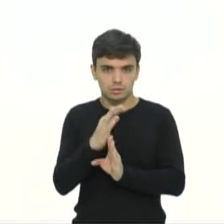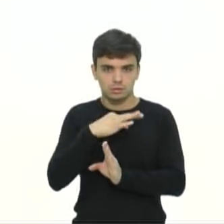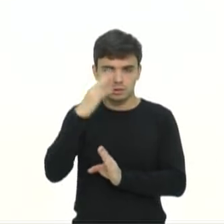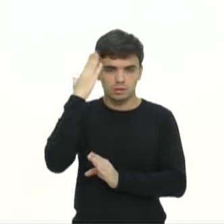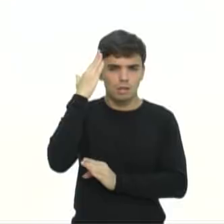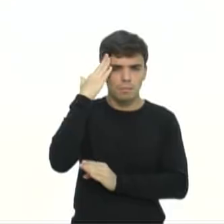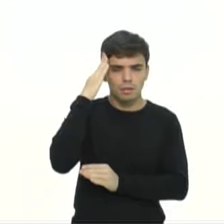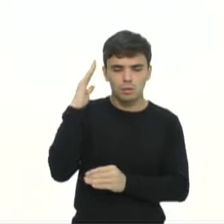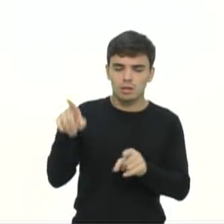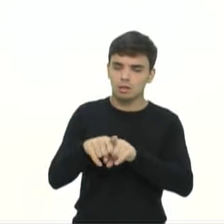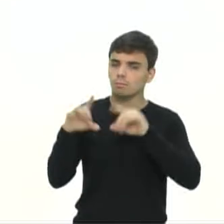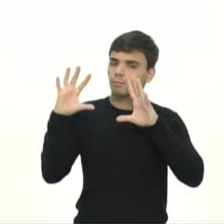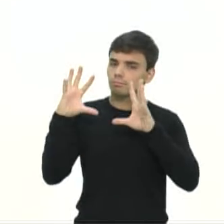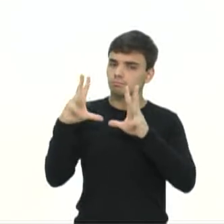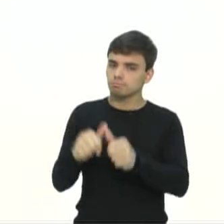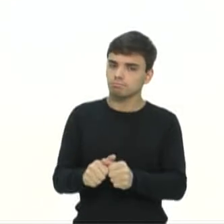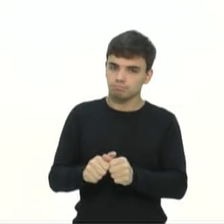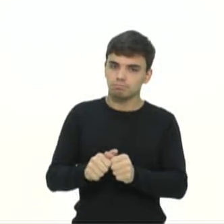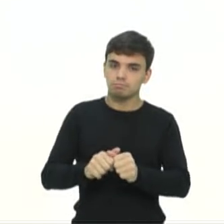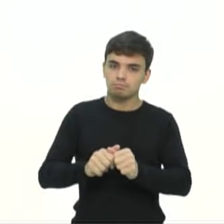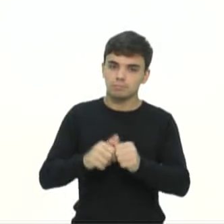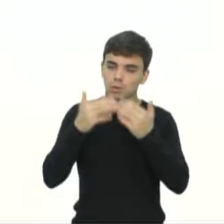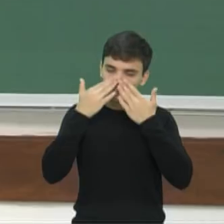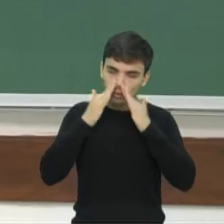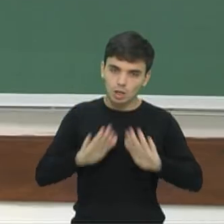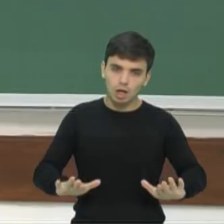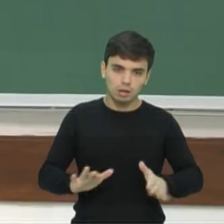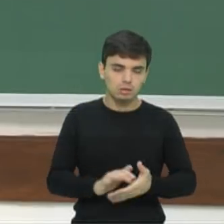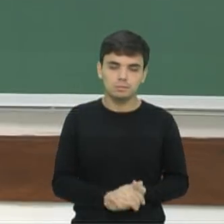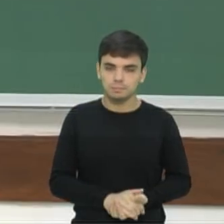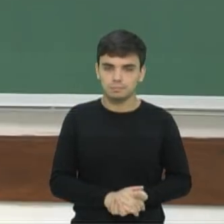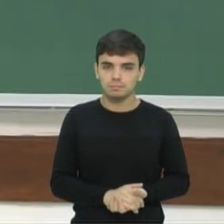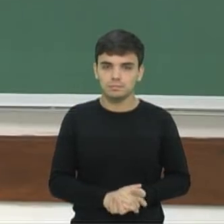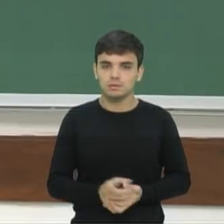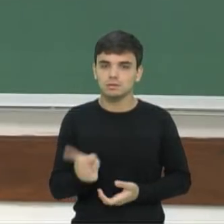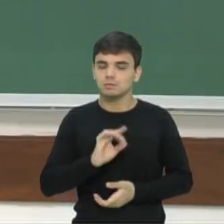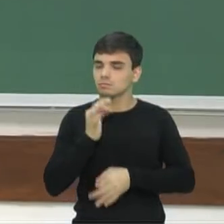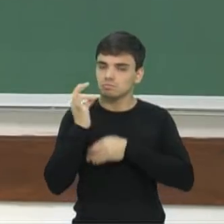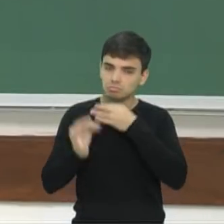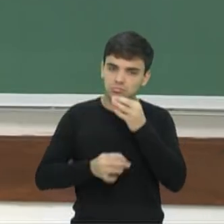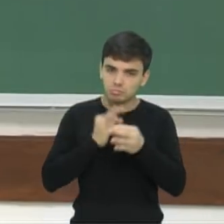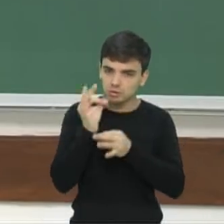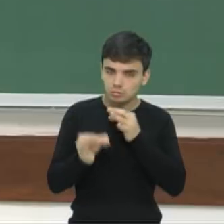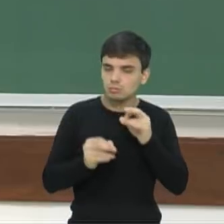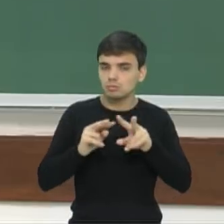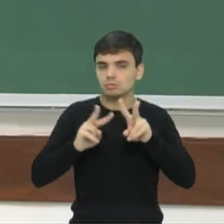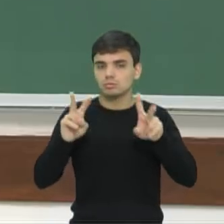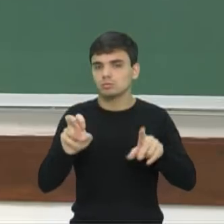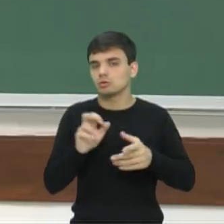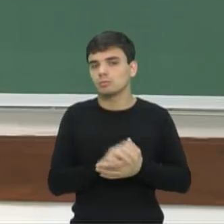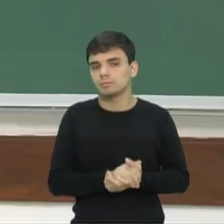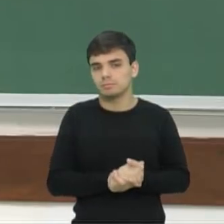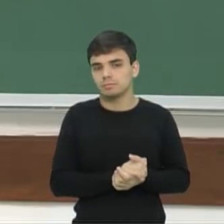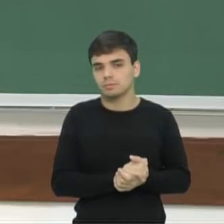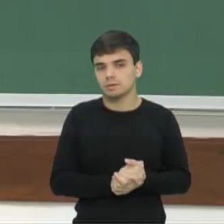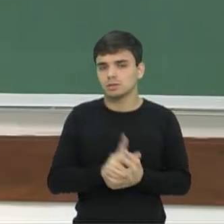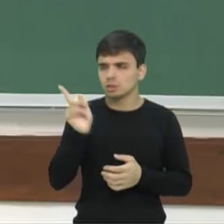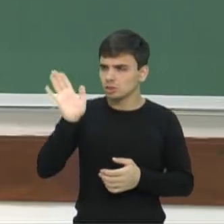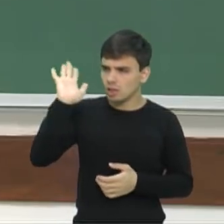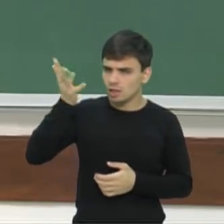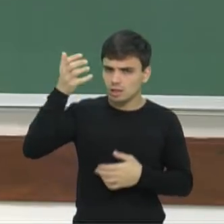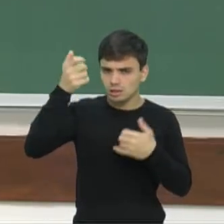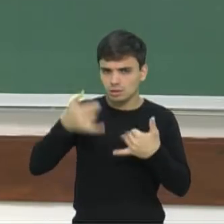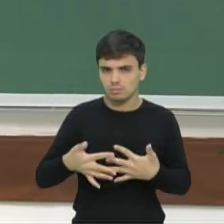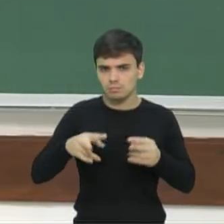e, sobretudo, humildade. Né? Então não cabe comentários em cima dessas máximas, então elas se auto-explicam, né?